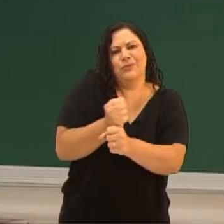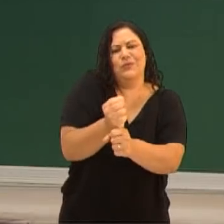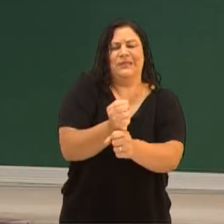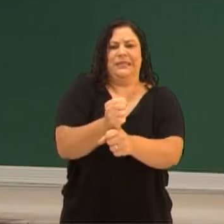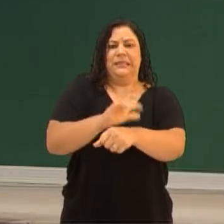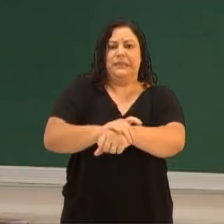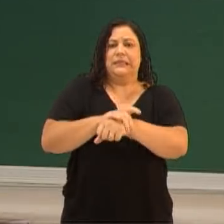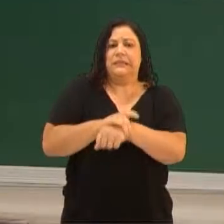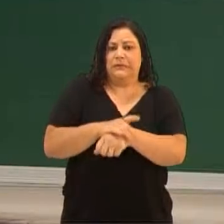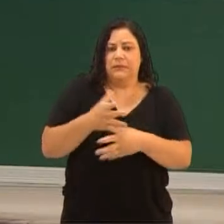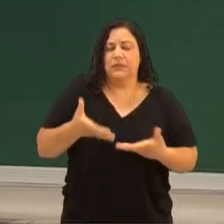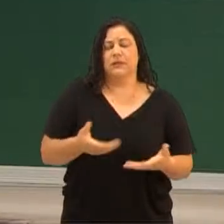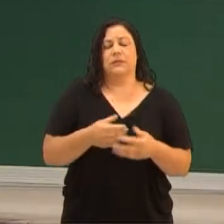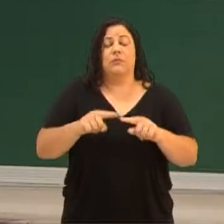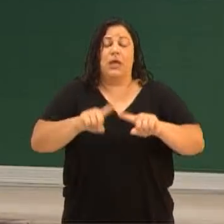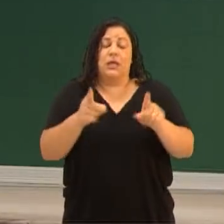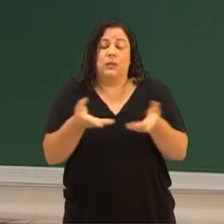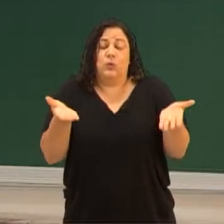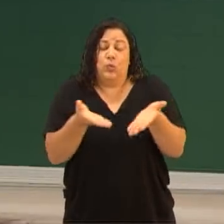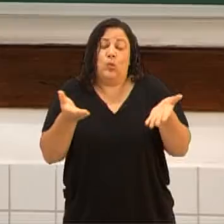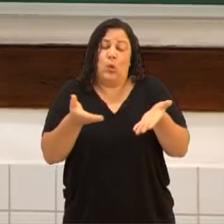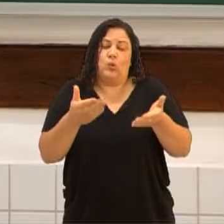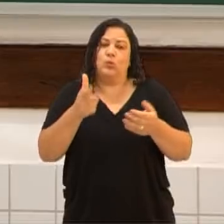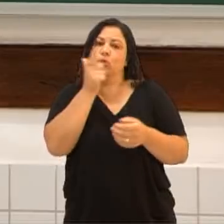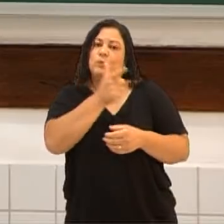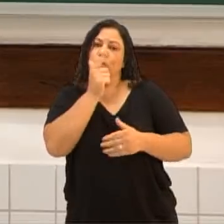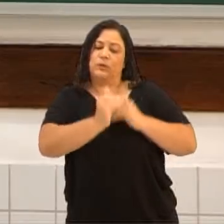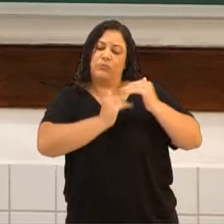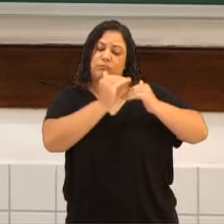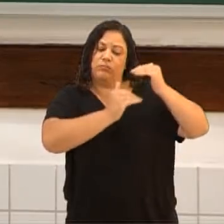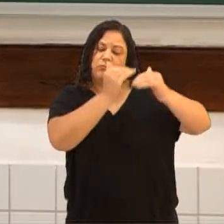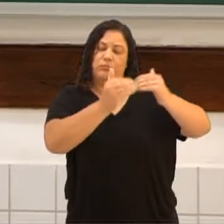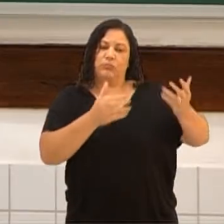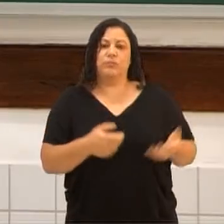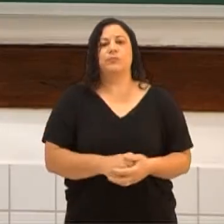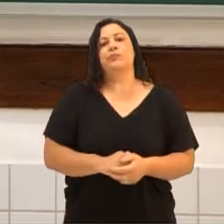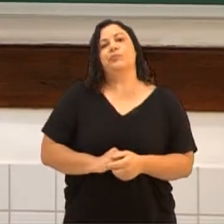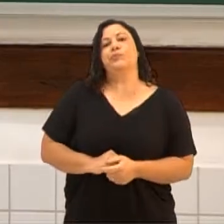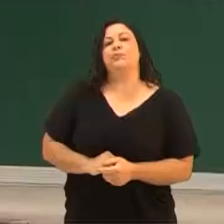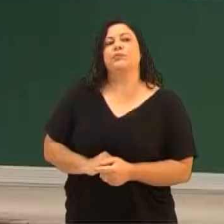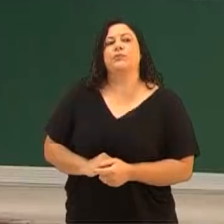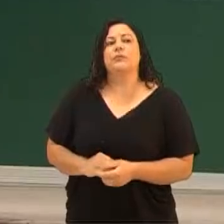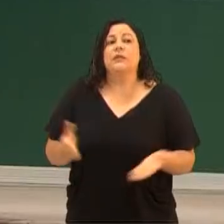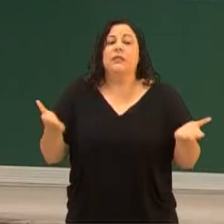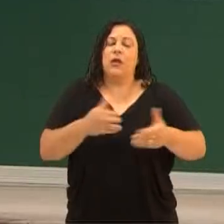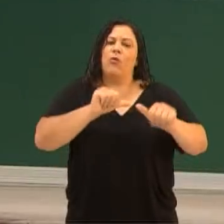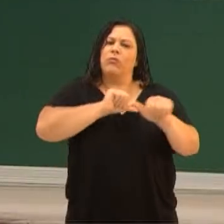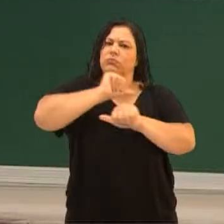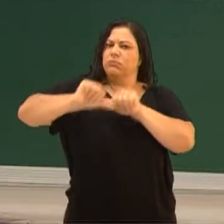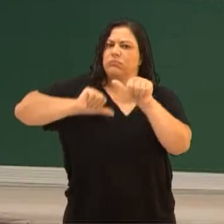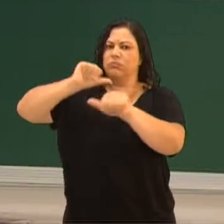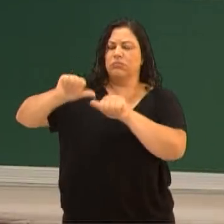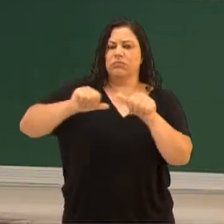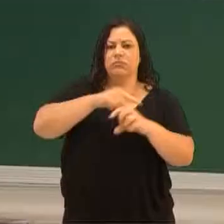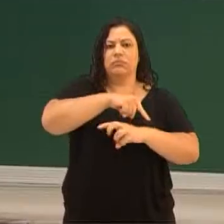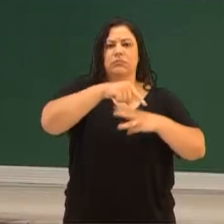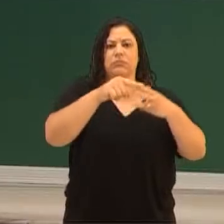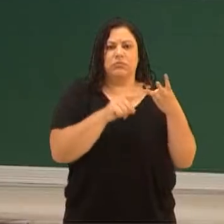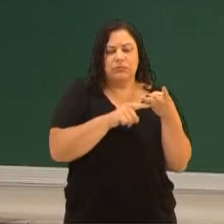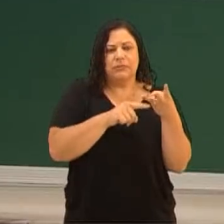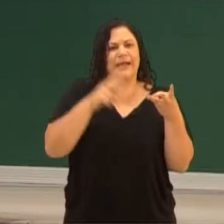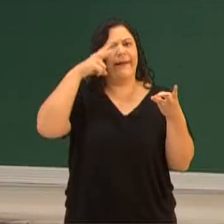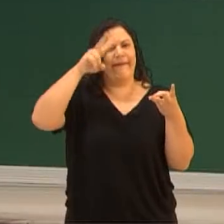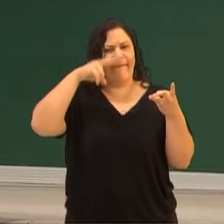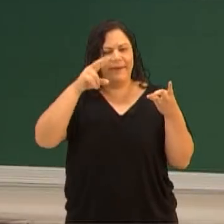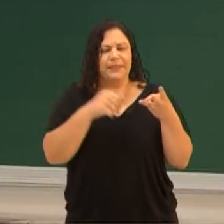seus próprios recursos. Então, essa economia em desenvolvimento, das 3 atividades do primeiro setor, lembra do